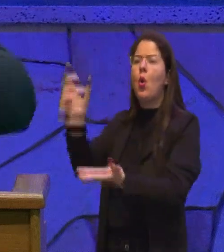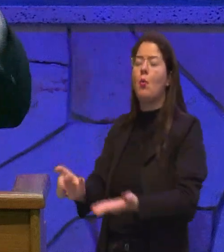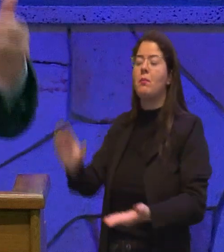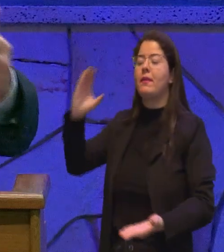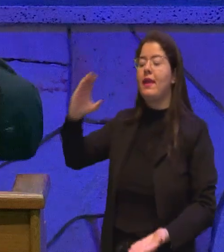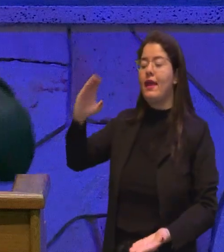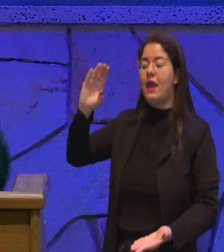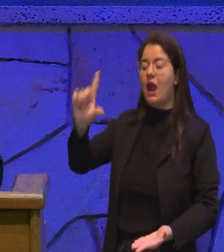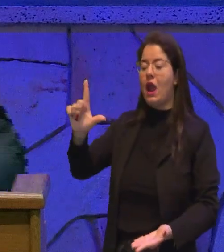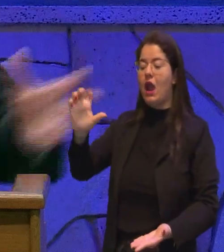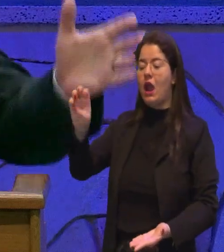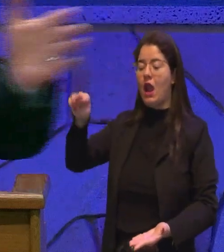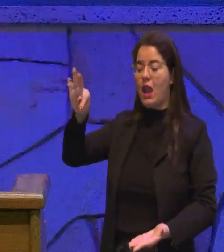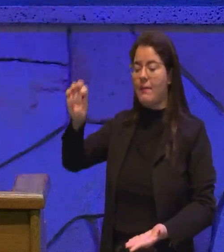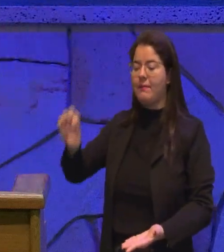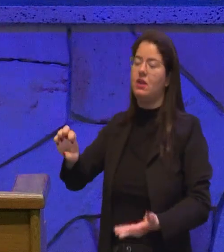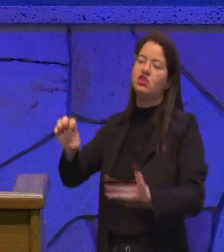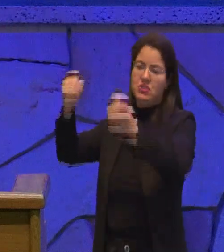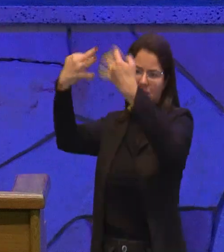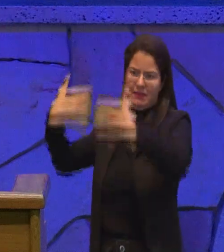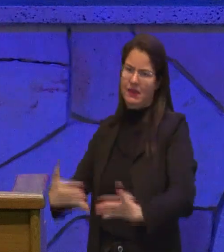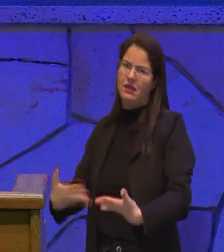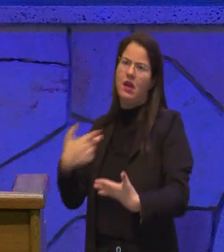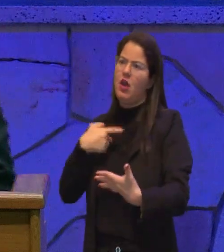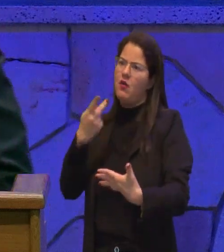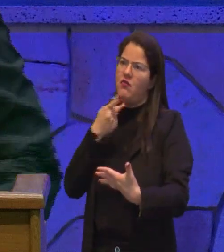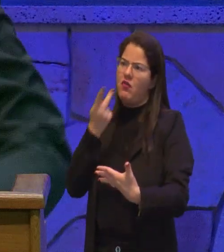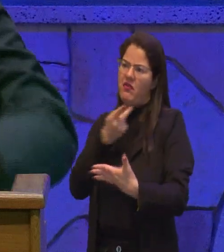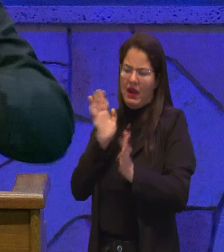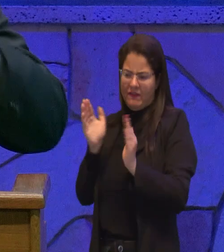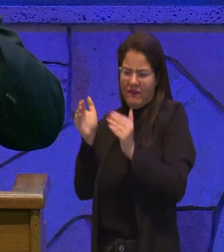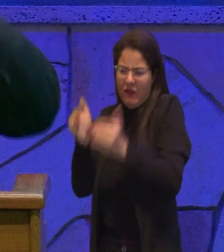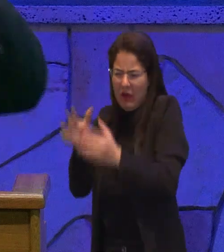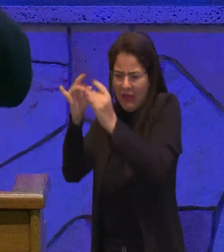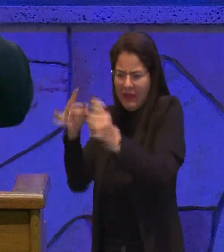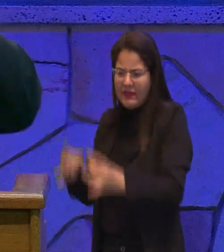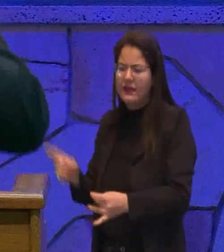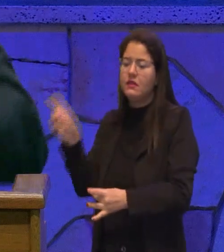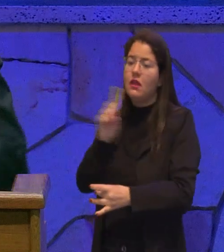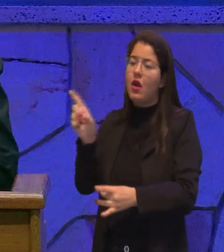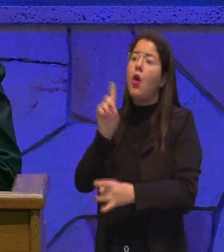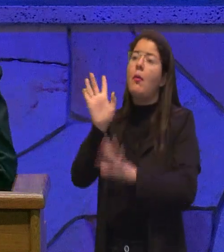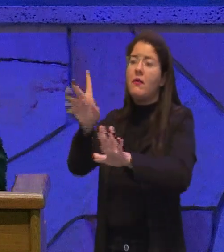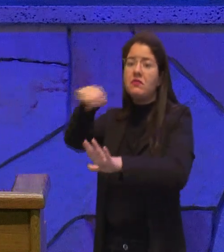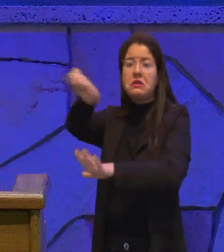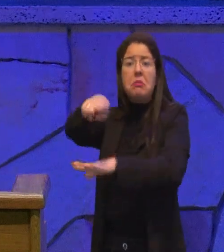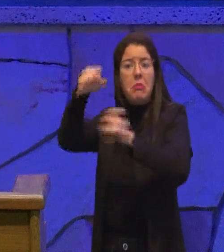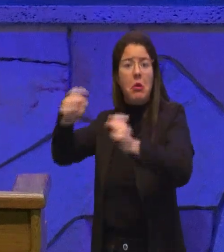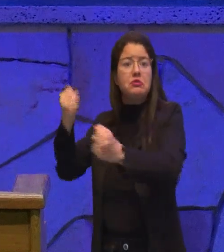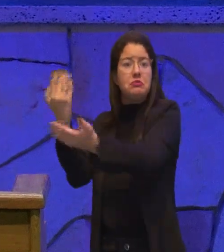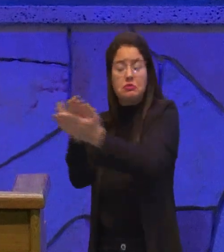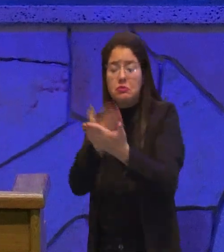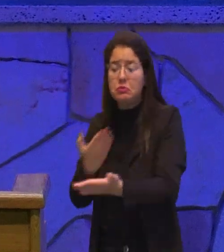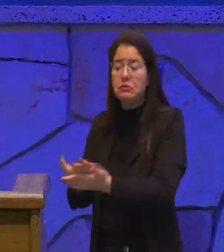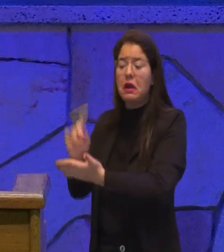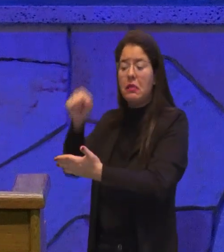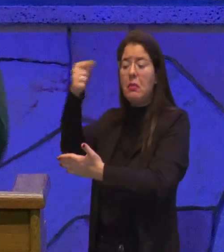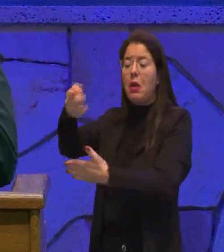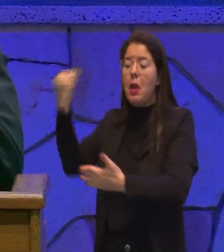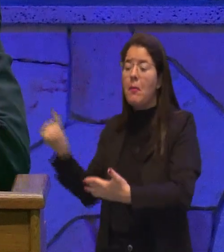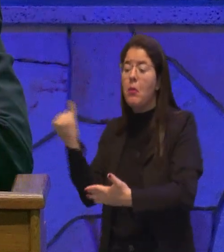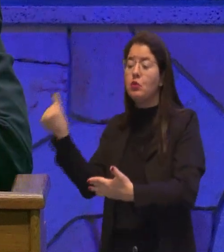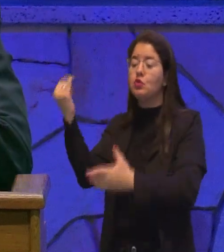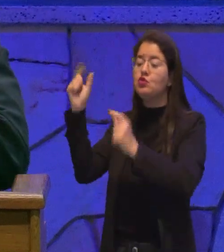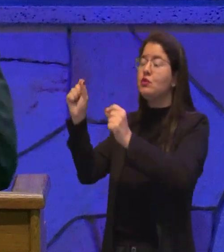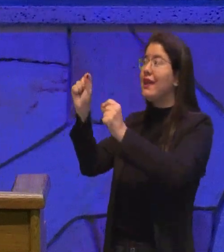Alexandria, que trata desta matéria. Eu não quero entrar aqui em pormenores, mas é um assunto que fica para a sua pesquisa, esta importância da imagem